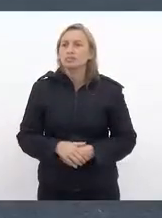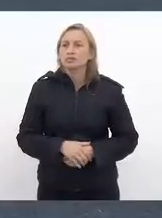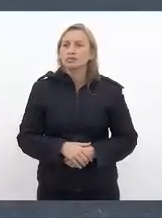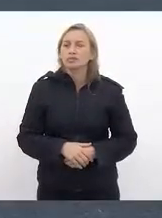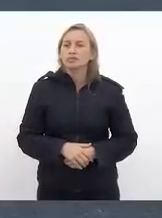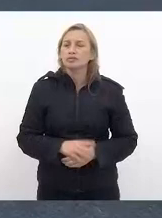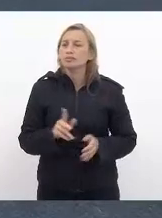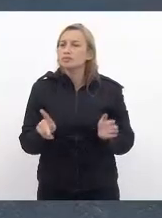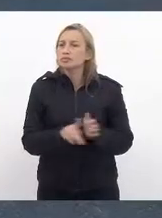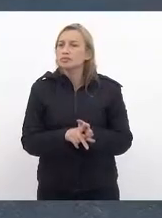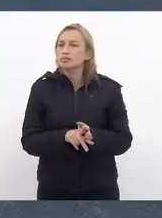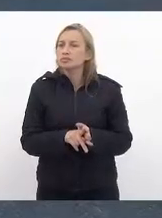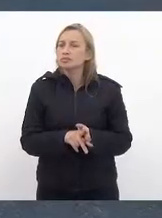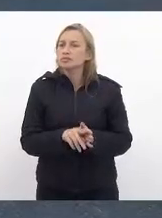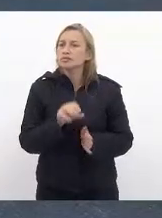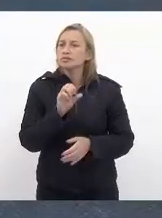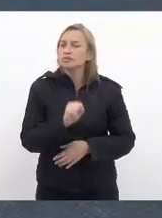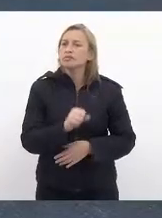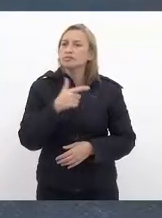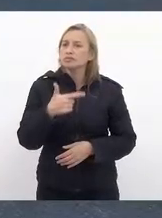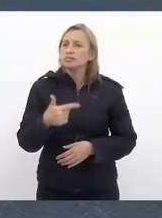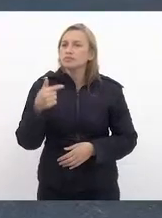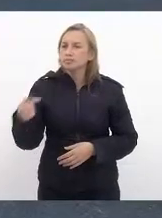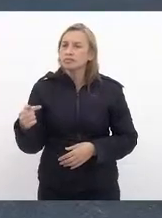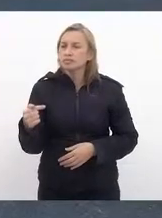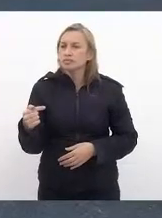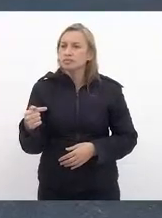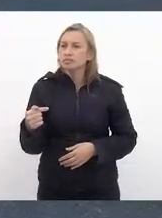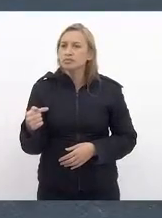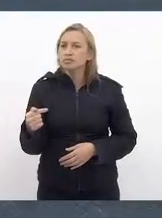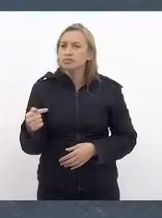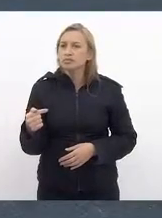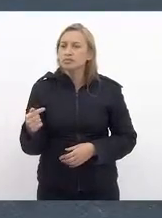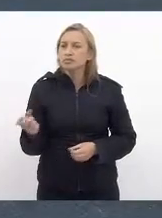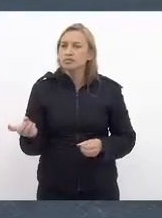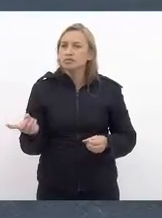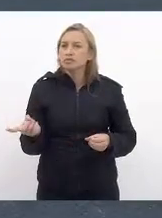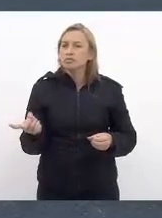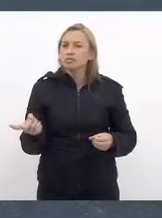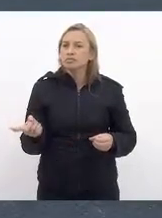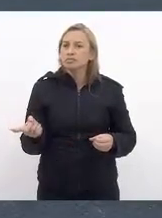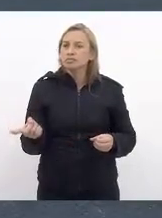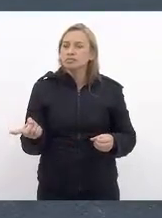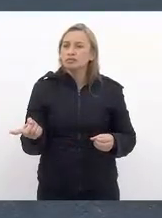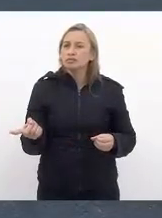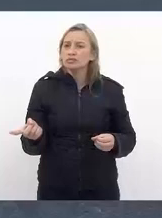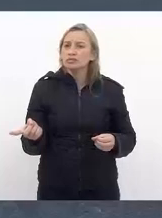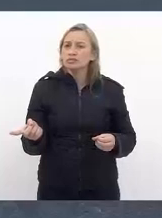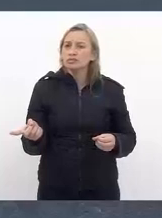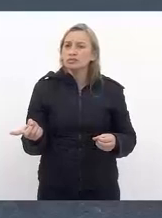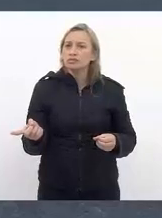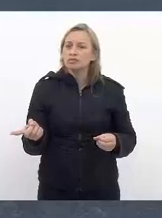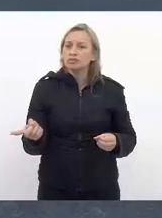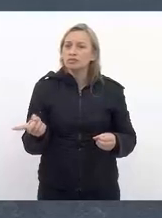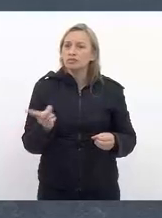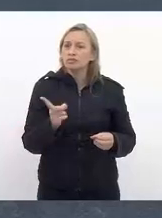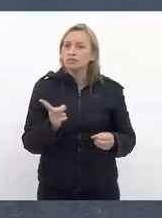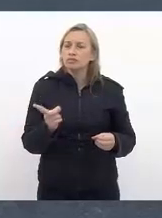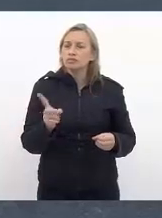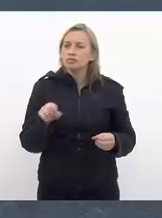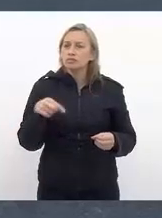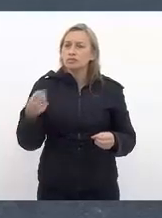trouxesse o projeto 827 na próxima na próxima